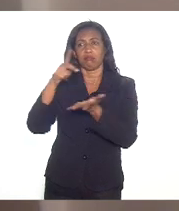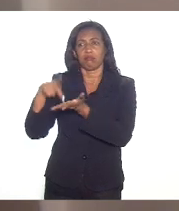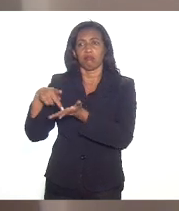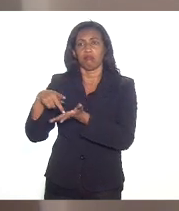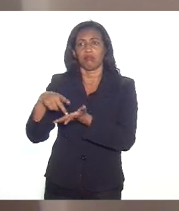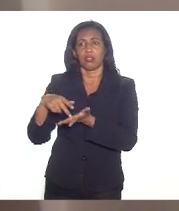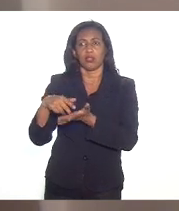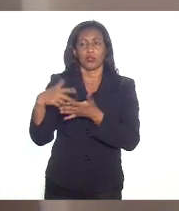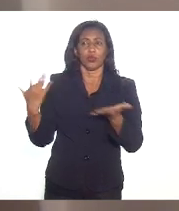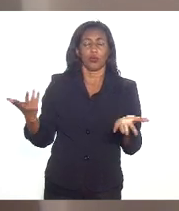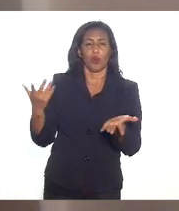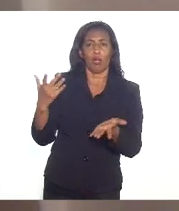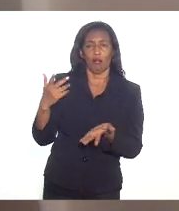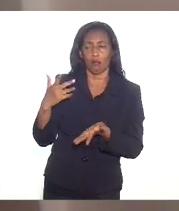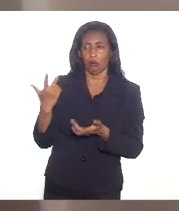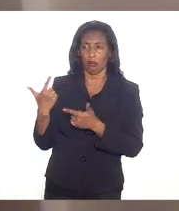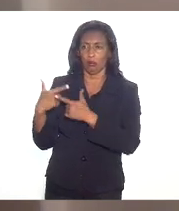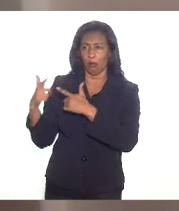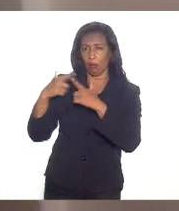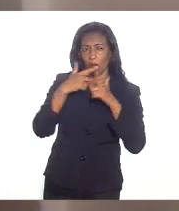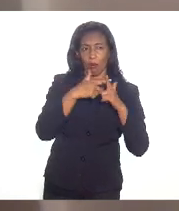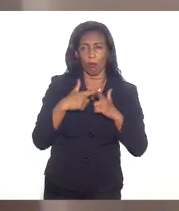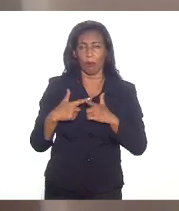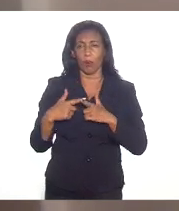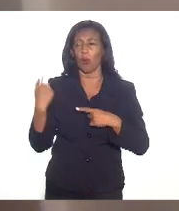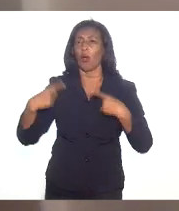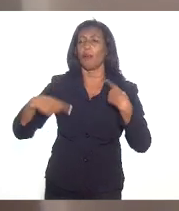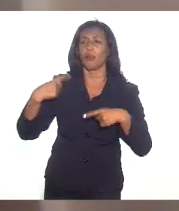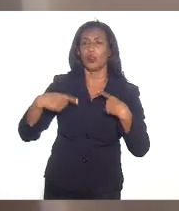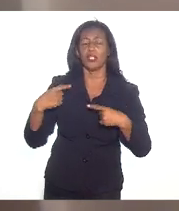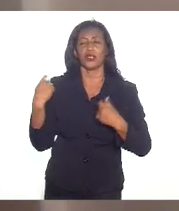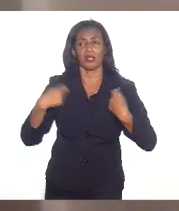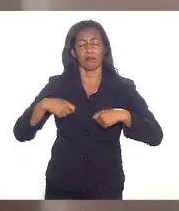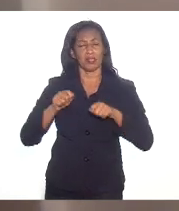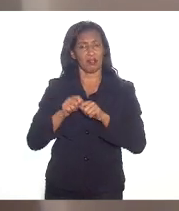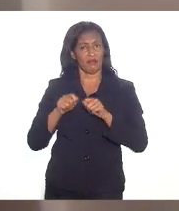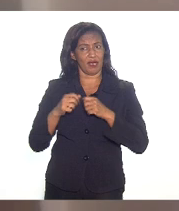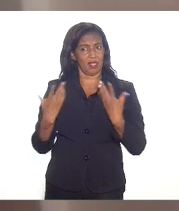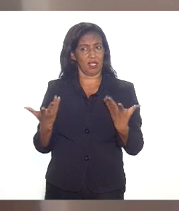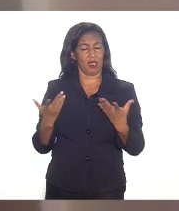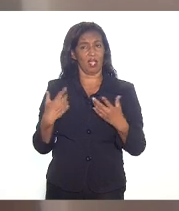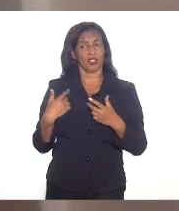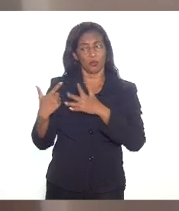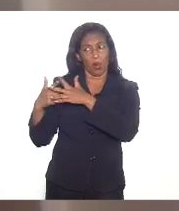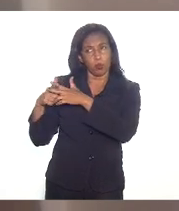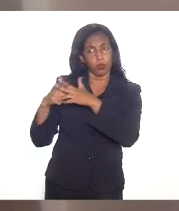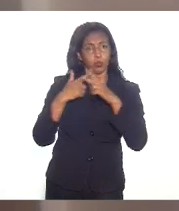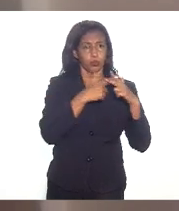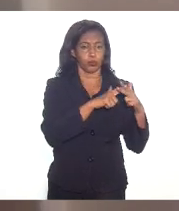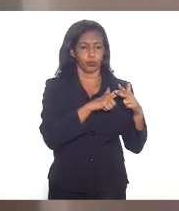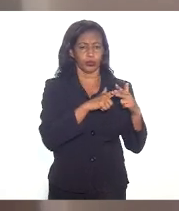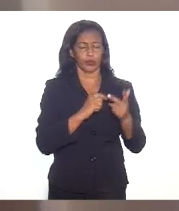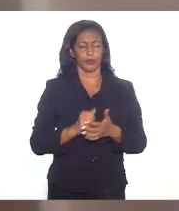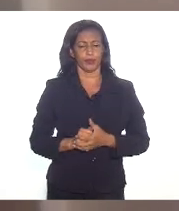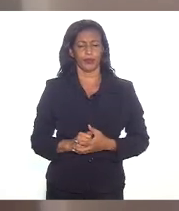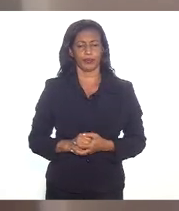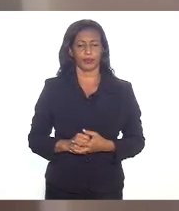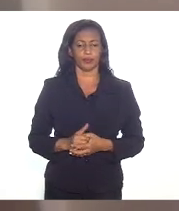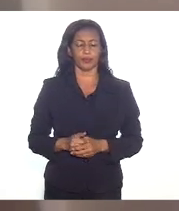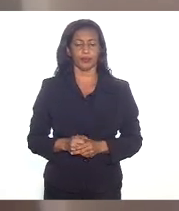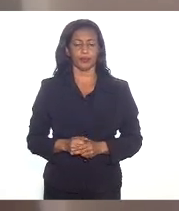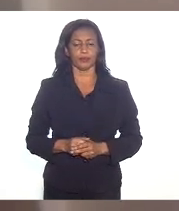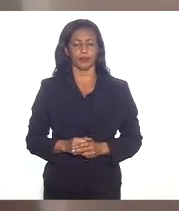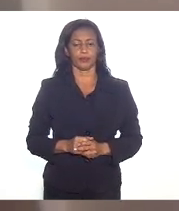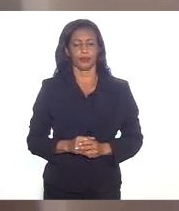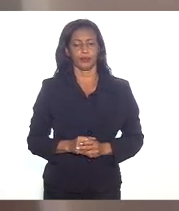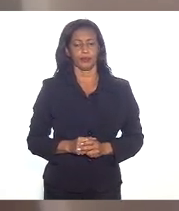empregadas? Qual é a gravidade da situação? Qual é a política que a gente precisa fazer? Então, a gente precisa acertar essas bússolas. Pode falar.